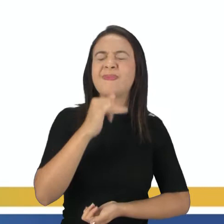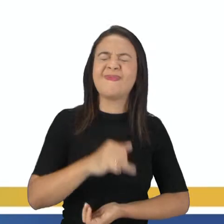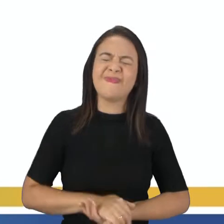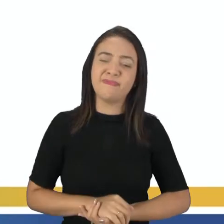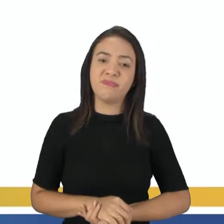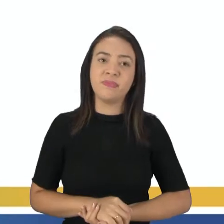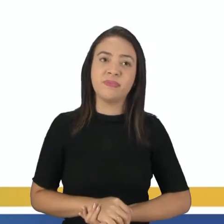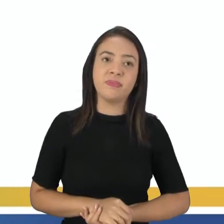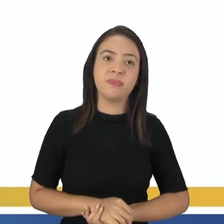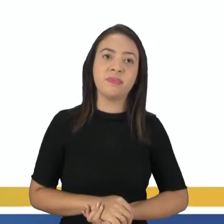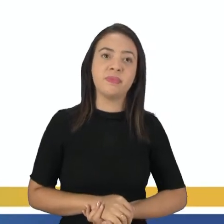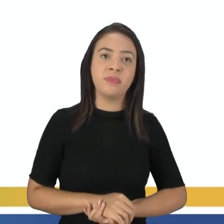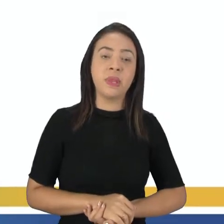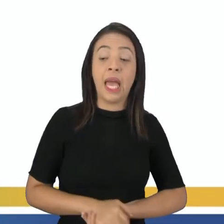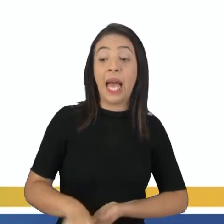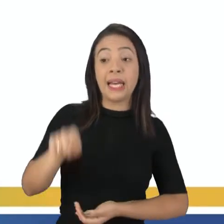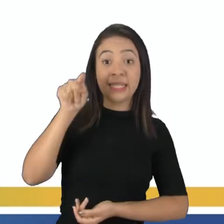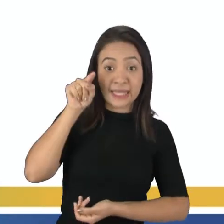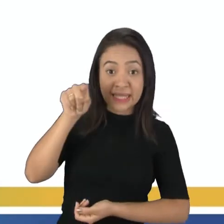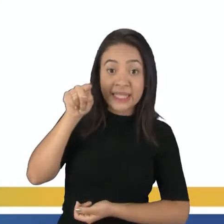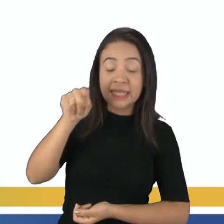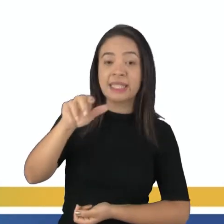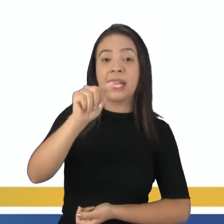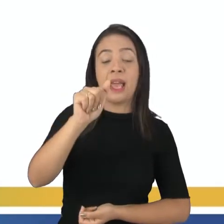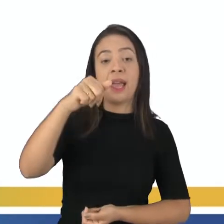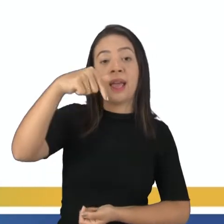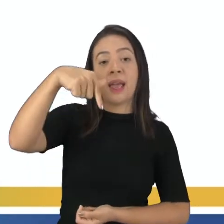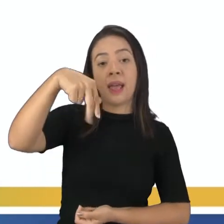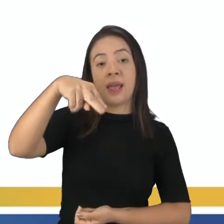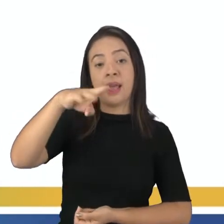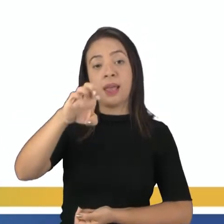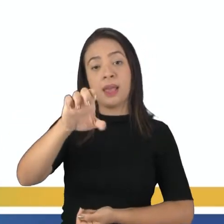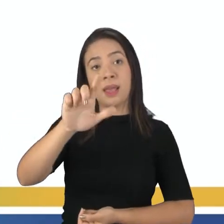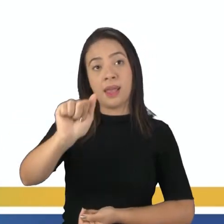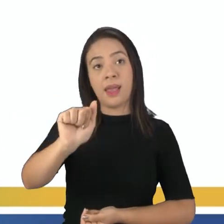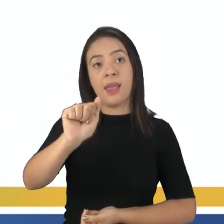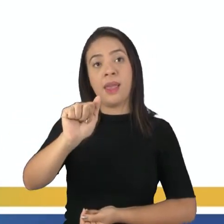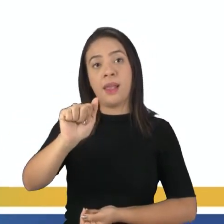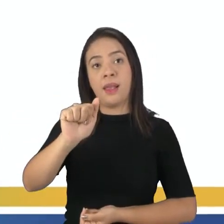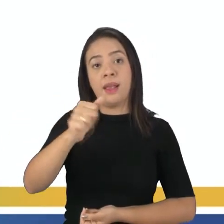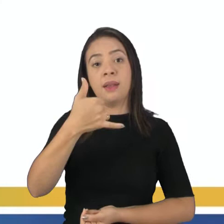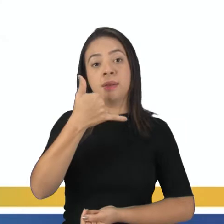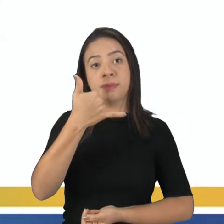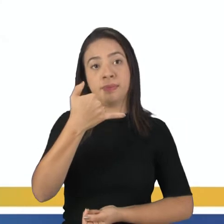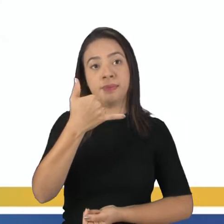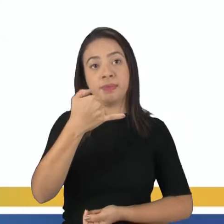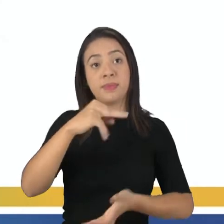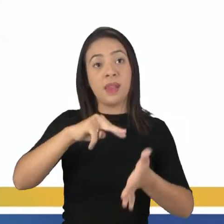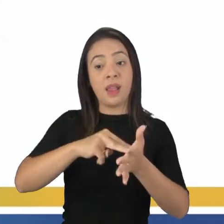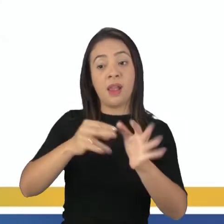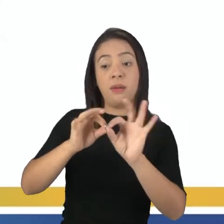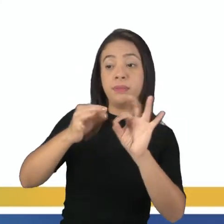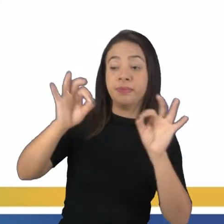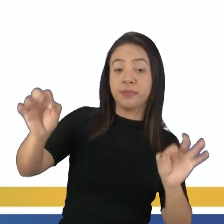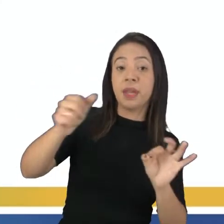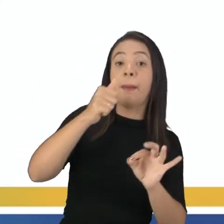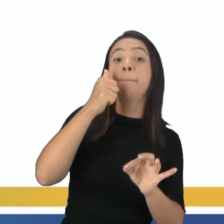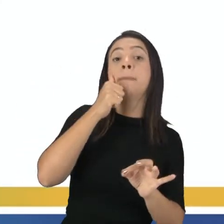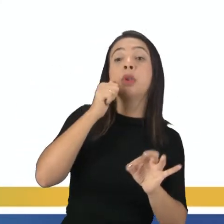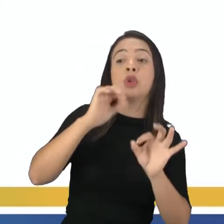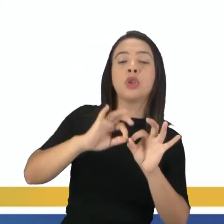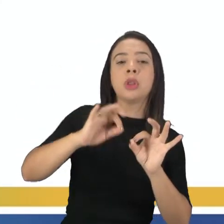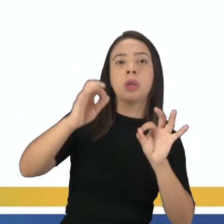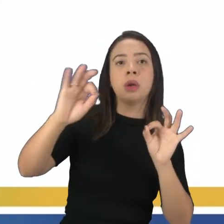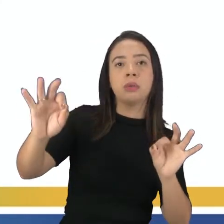terceiro quadrinho diz: aquela caneta, se referindo à caneta de Mariana, que está mais afastada. Isso significa